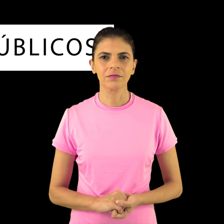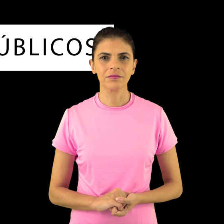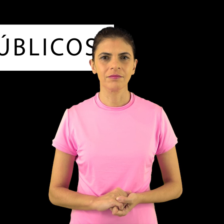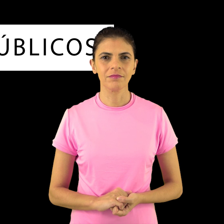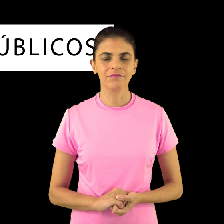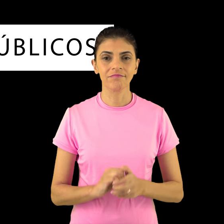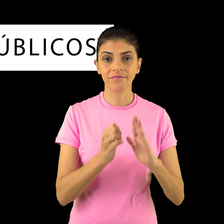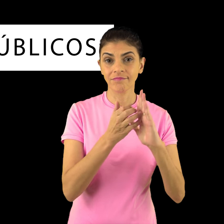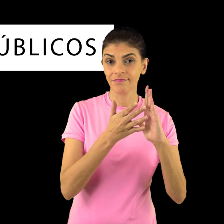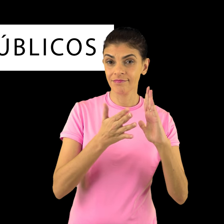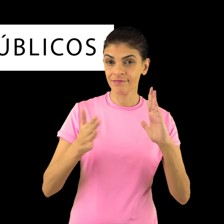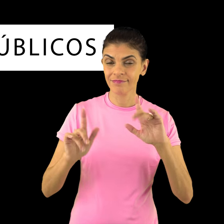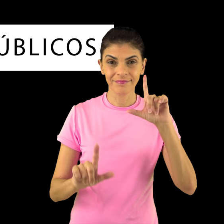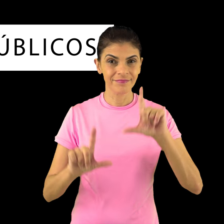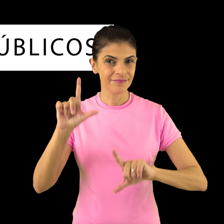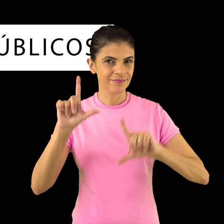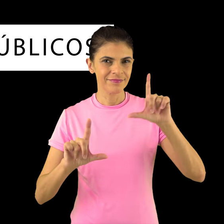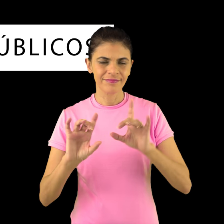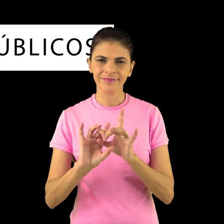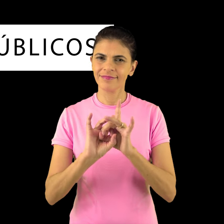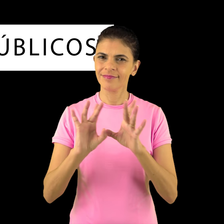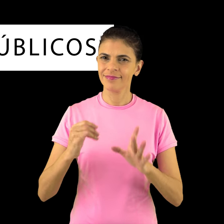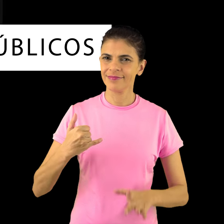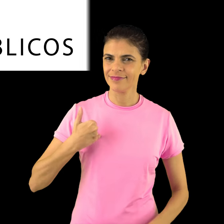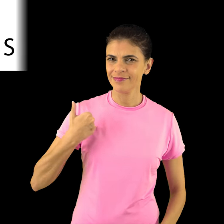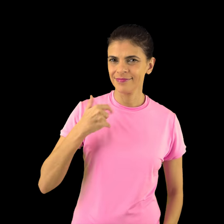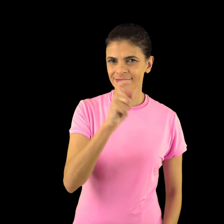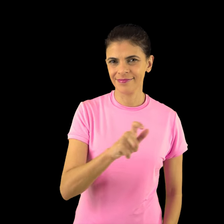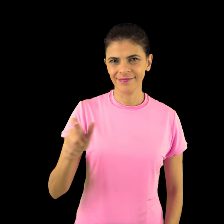O programa a seguir é livre para todos os públicos.